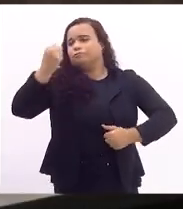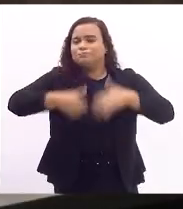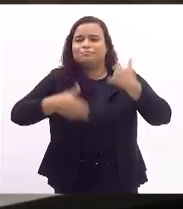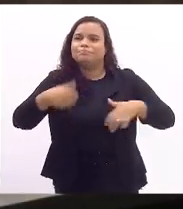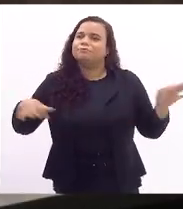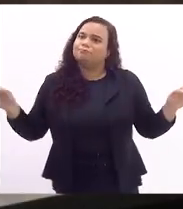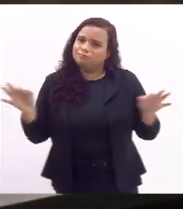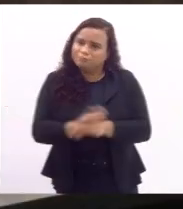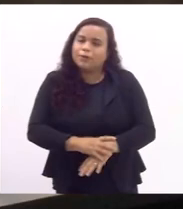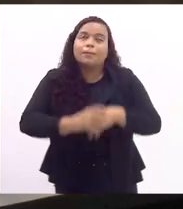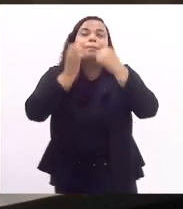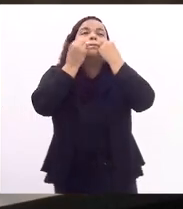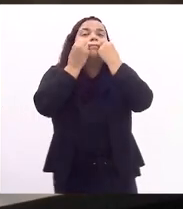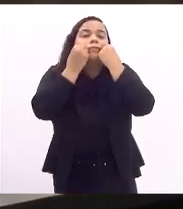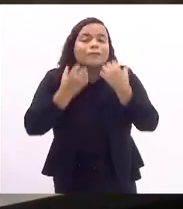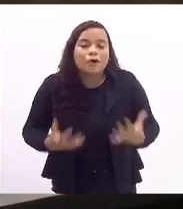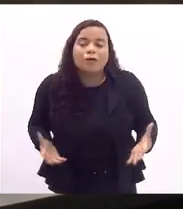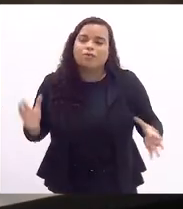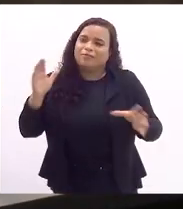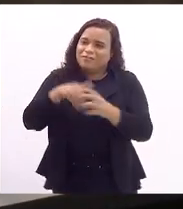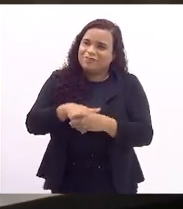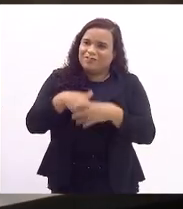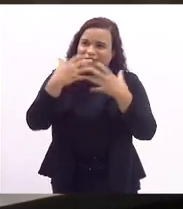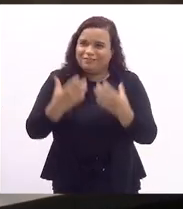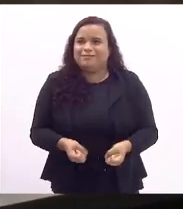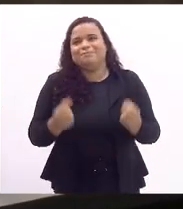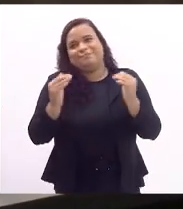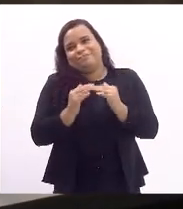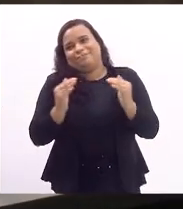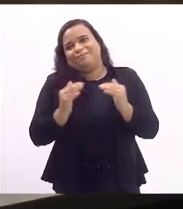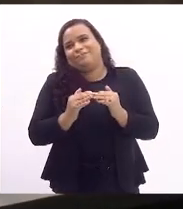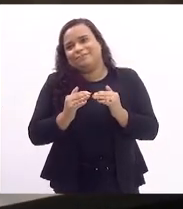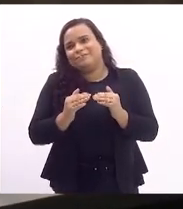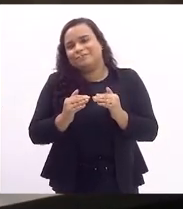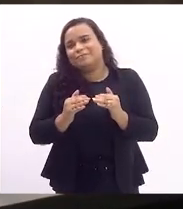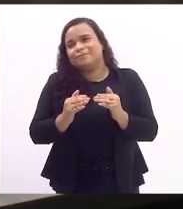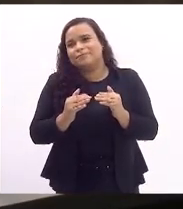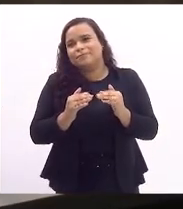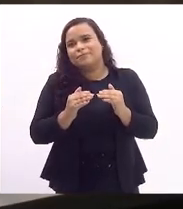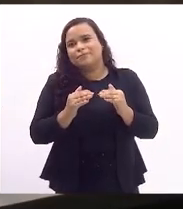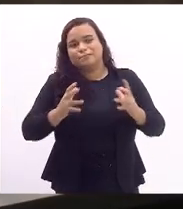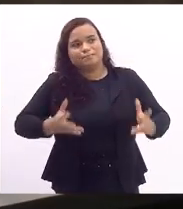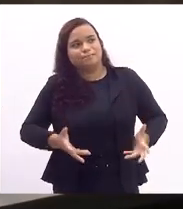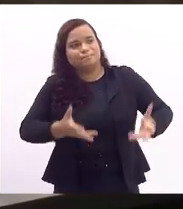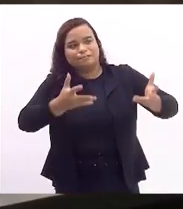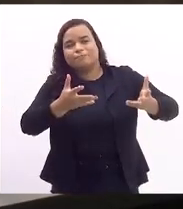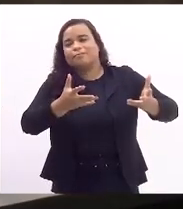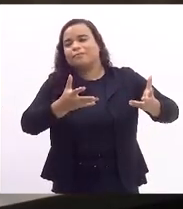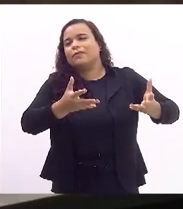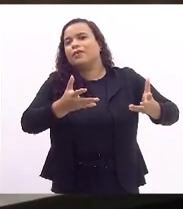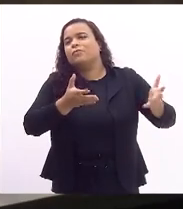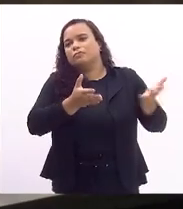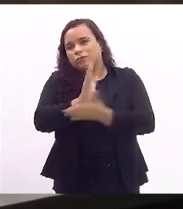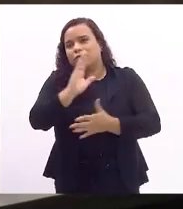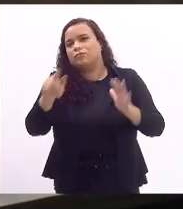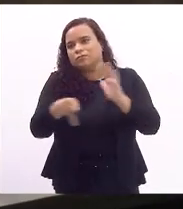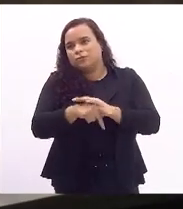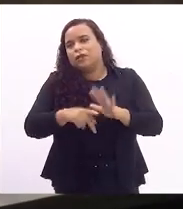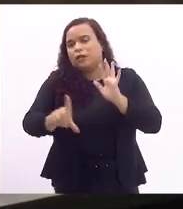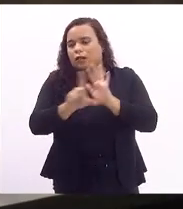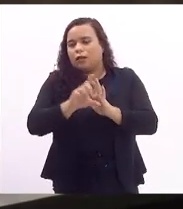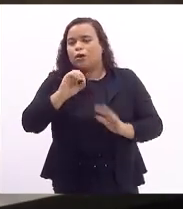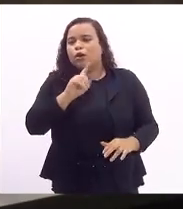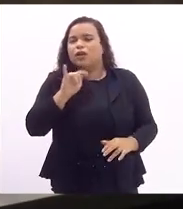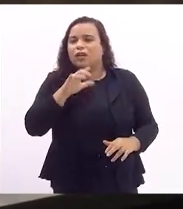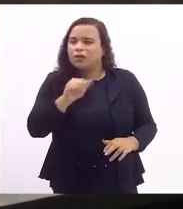minhas considerações E que bom votamos favoravelmente e pelo êxito da aprovação da Lei